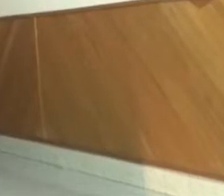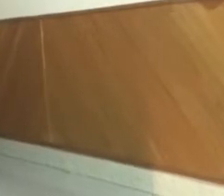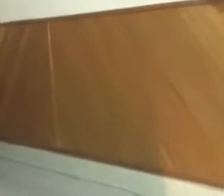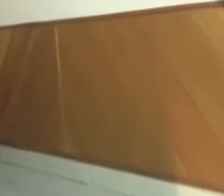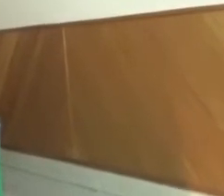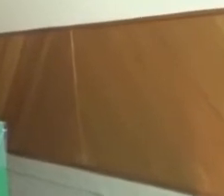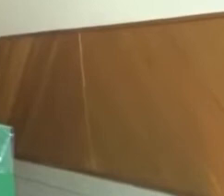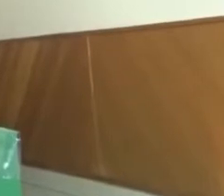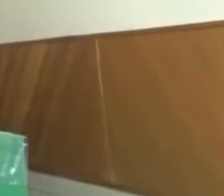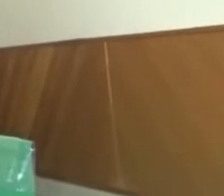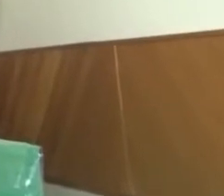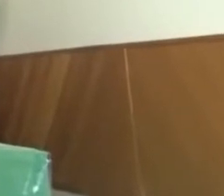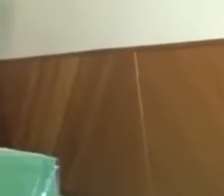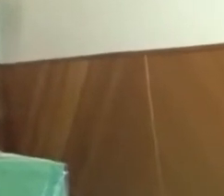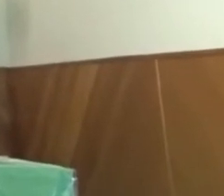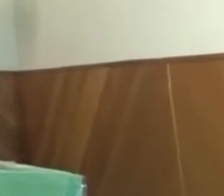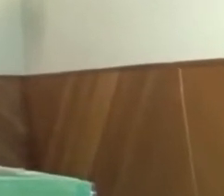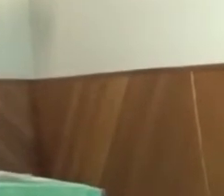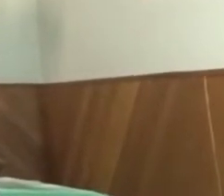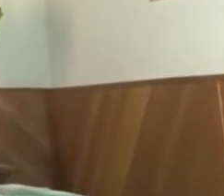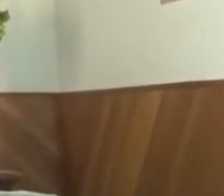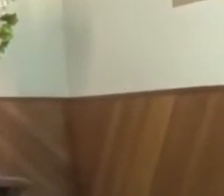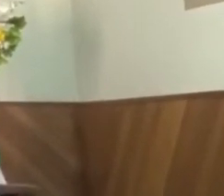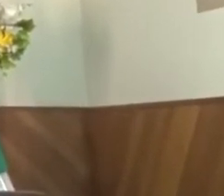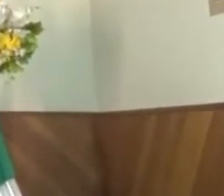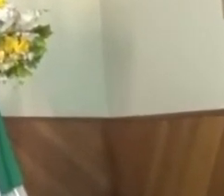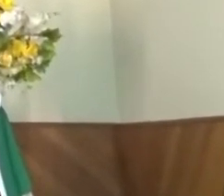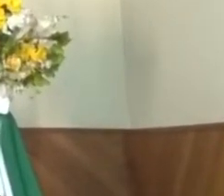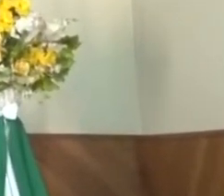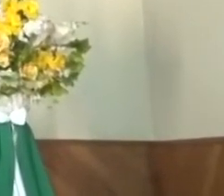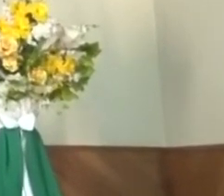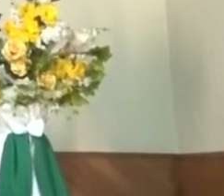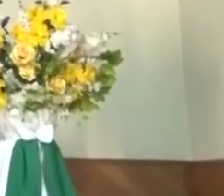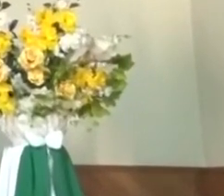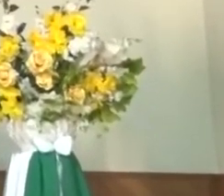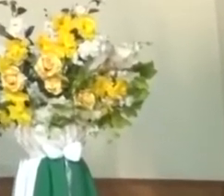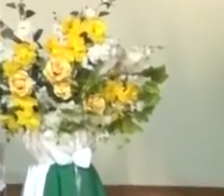escolhida também para ser a padroeira do município.